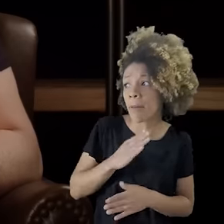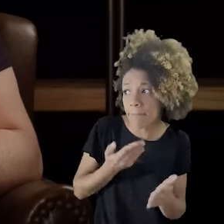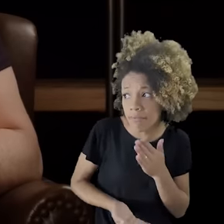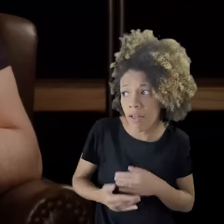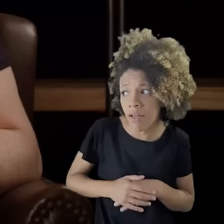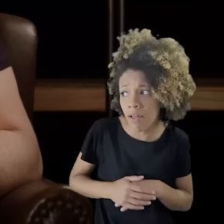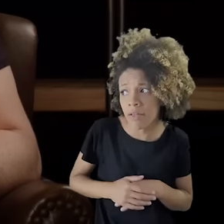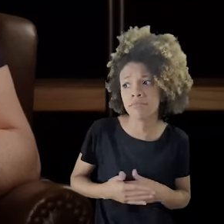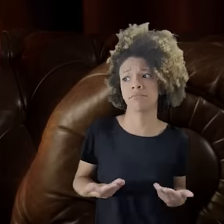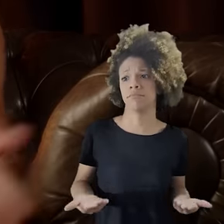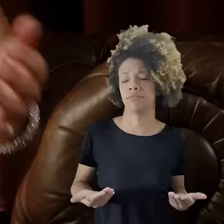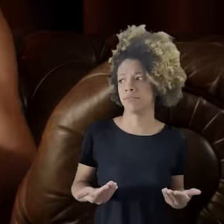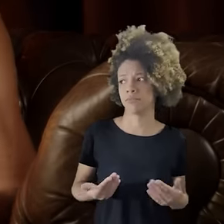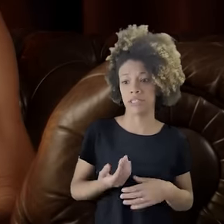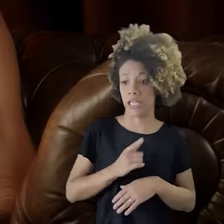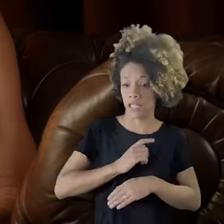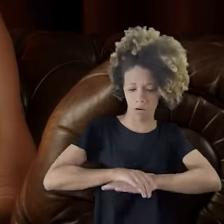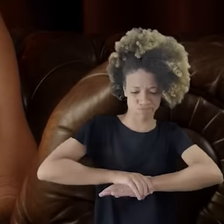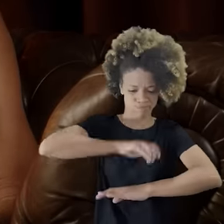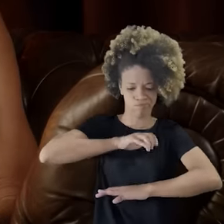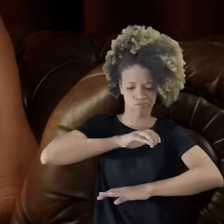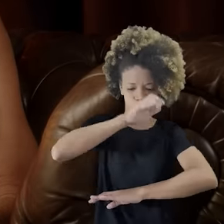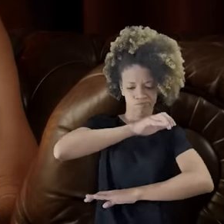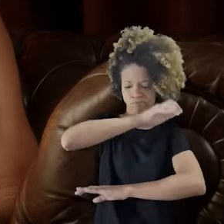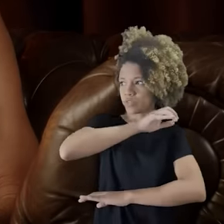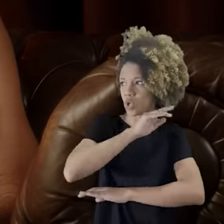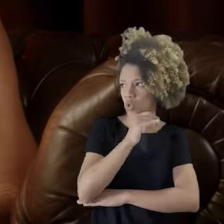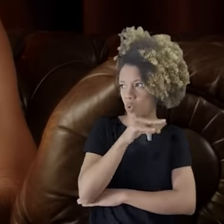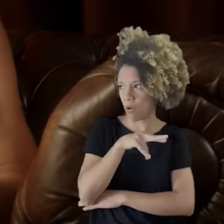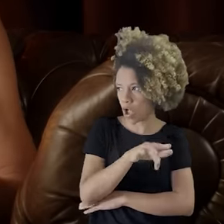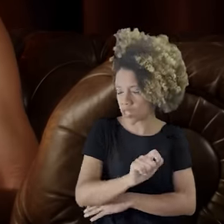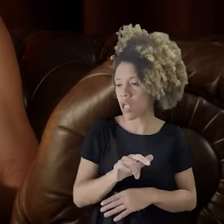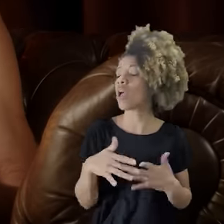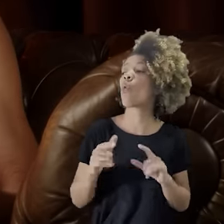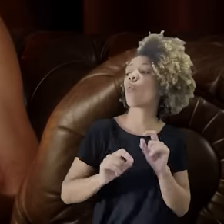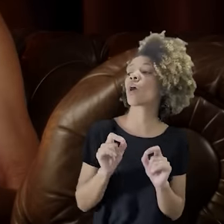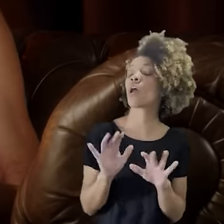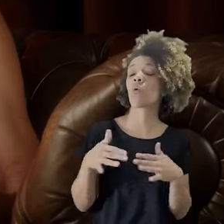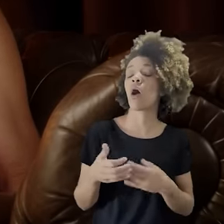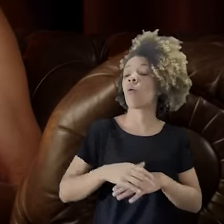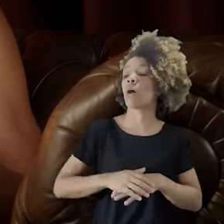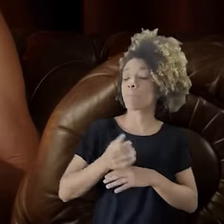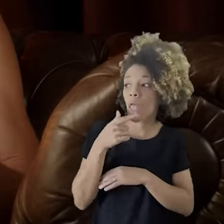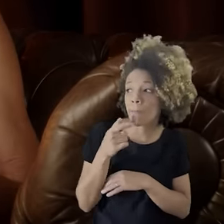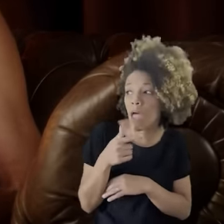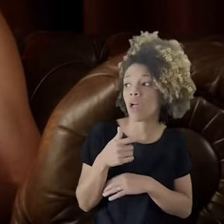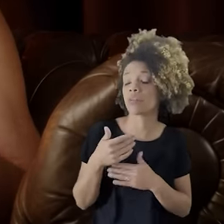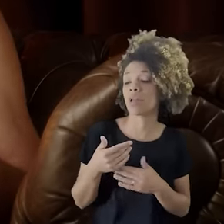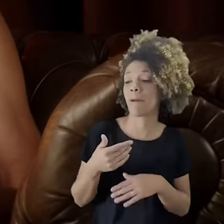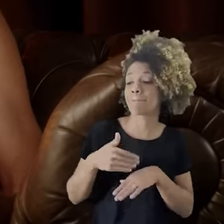a boa vitamina ou uma bosta é e o pessoal fala muito no quê o que qual que é o o o o hormônio que a